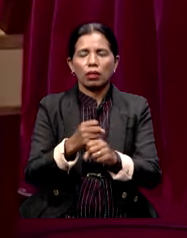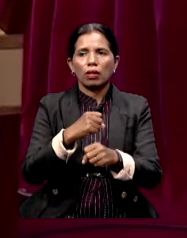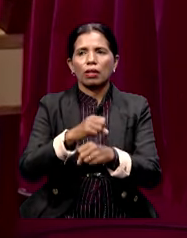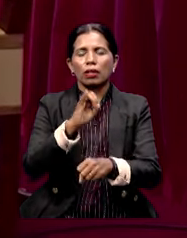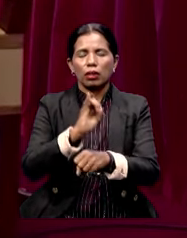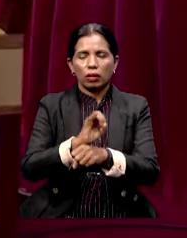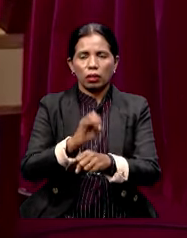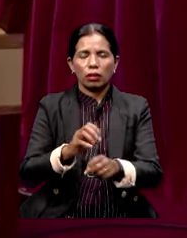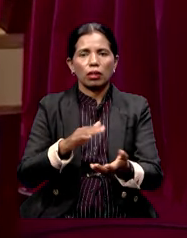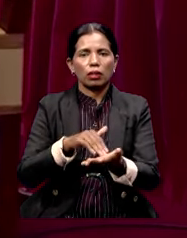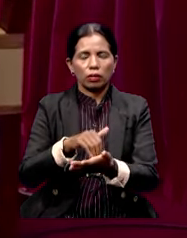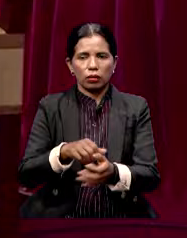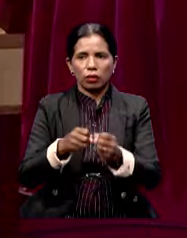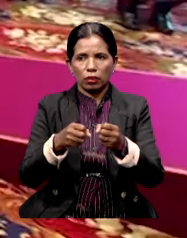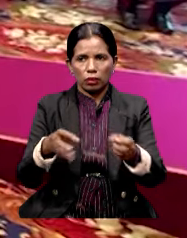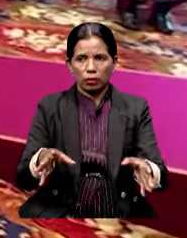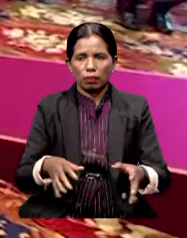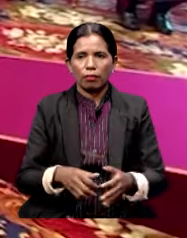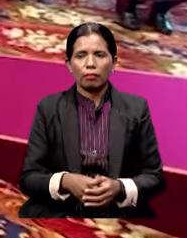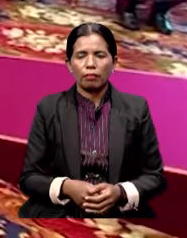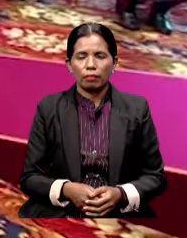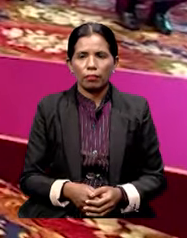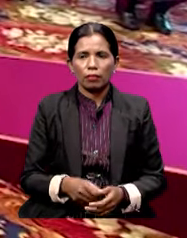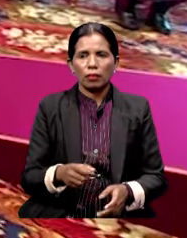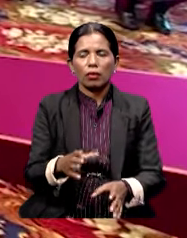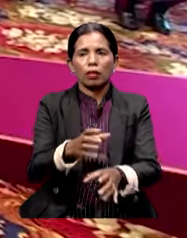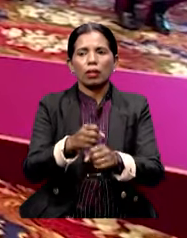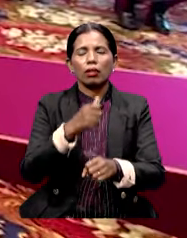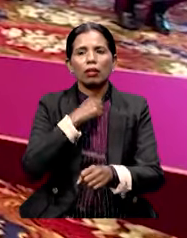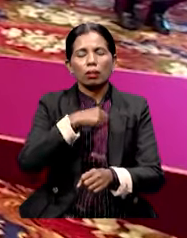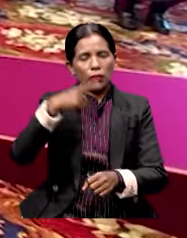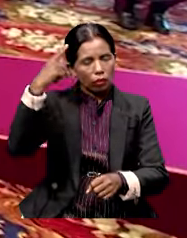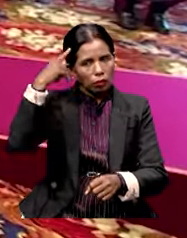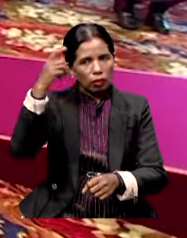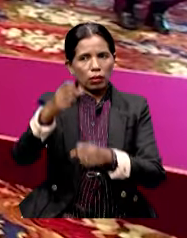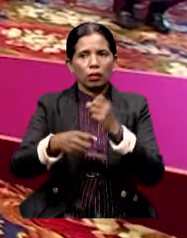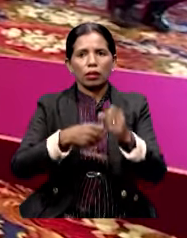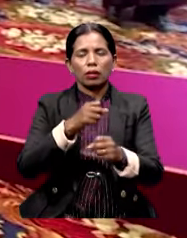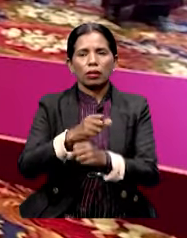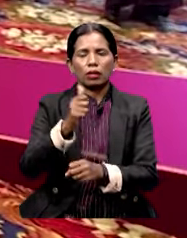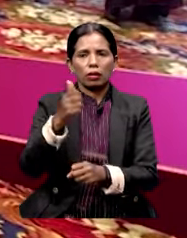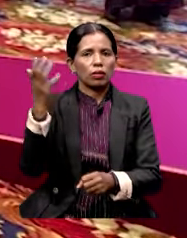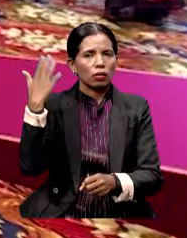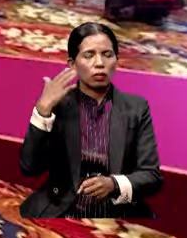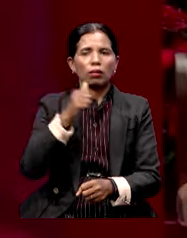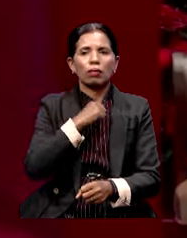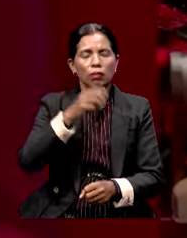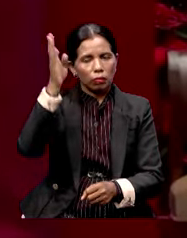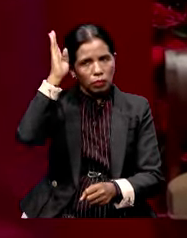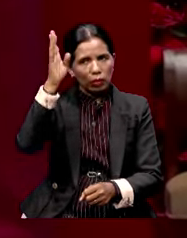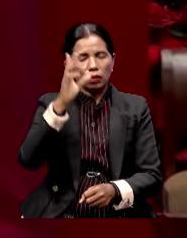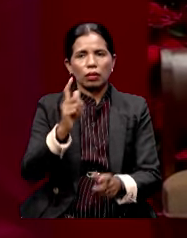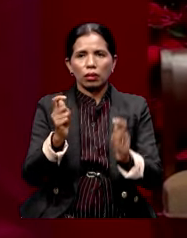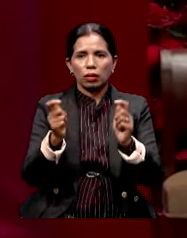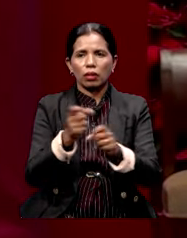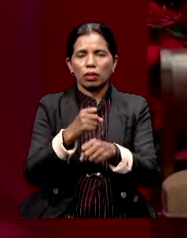nak doko no nak sobo. Desde cardeal sirahili papa Francisco e atina sanulo liuba, bispo romane koko ato